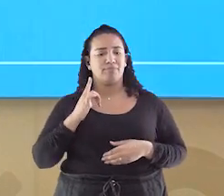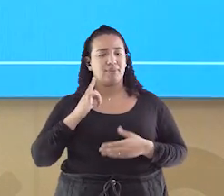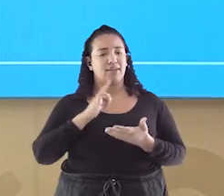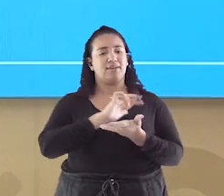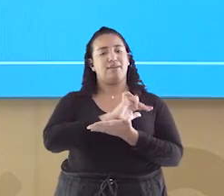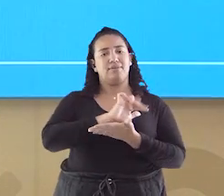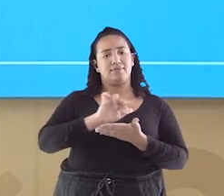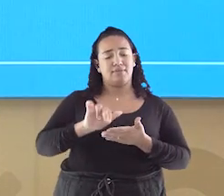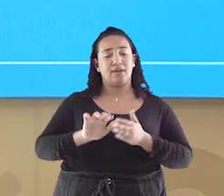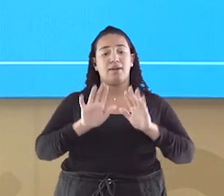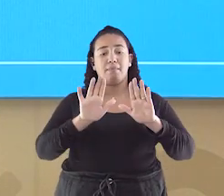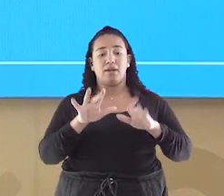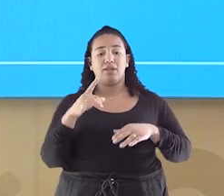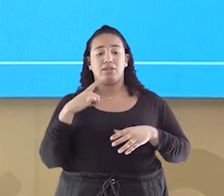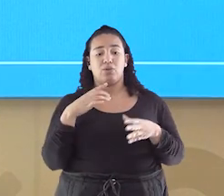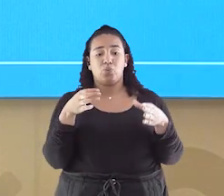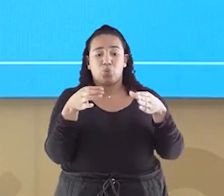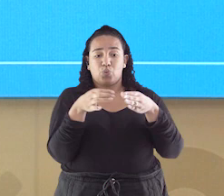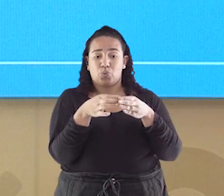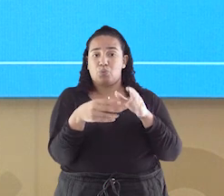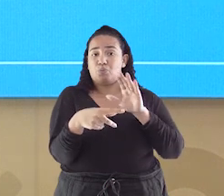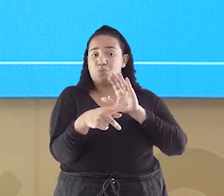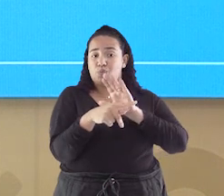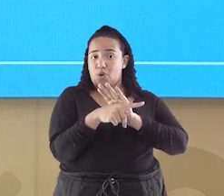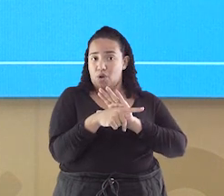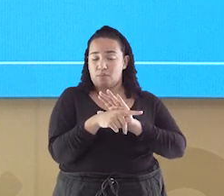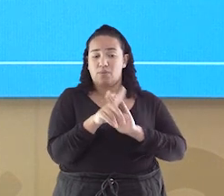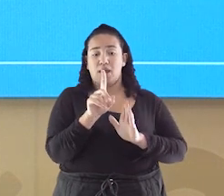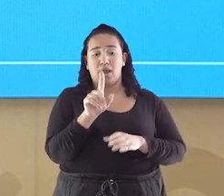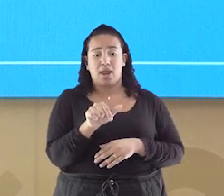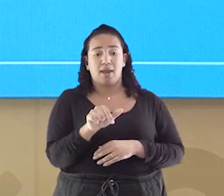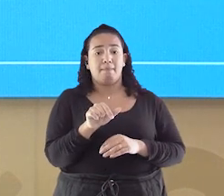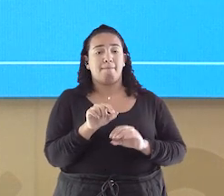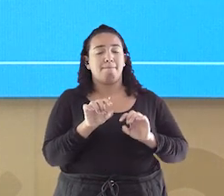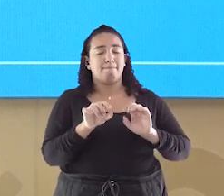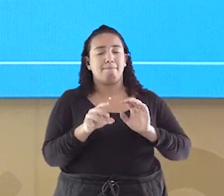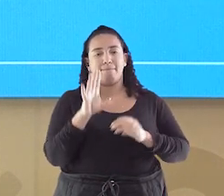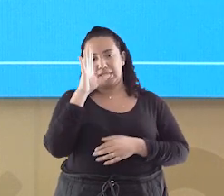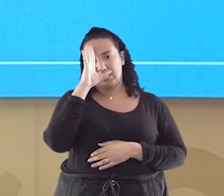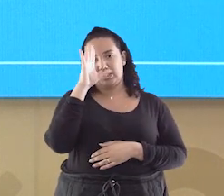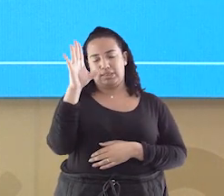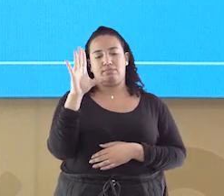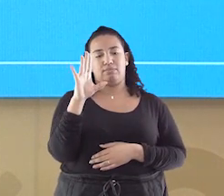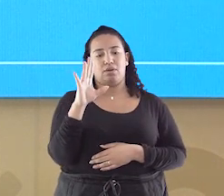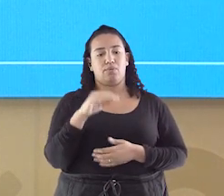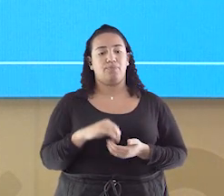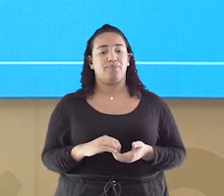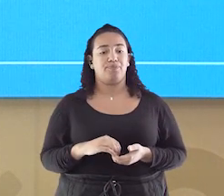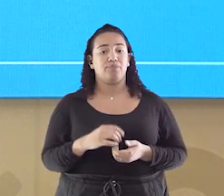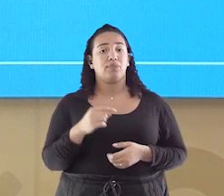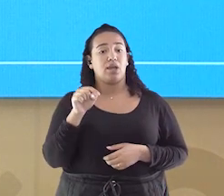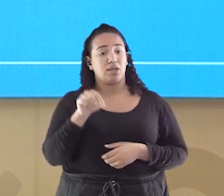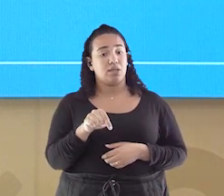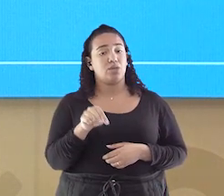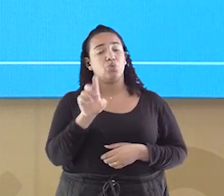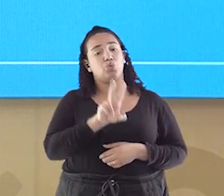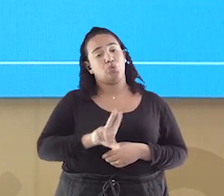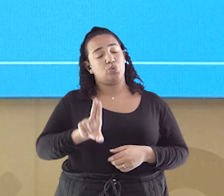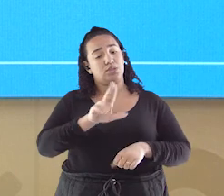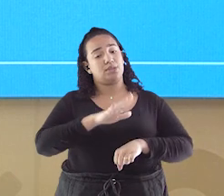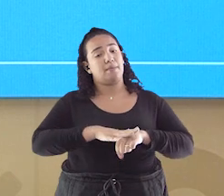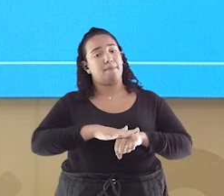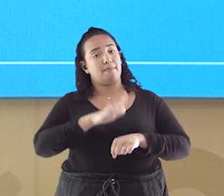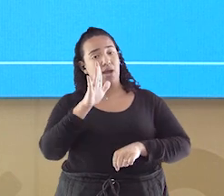preposições, mas temos o grupo especial delas, que são chamadas preposições essenciais. Elas são as que aparecem com